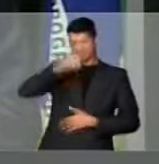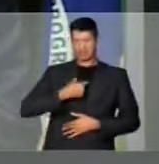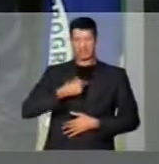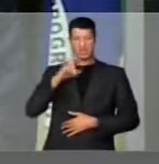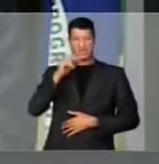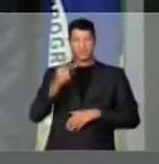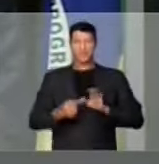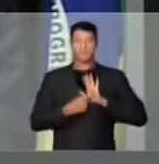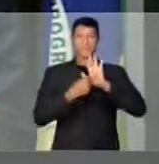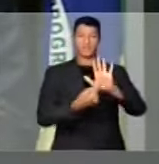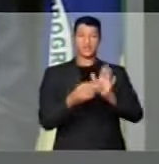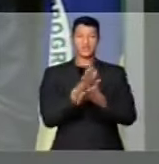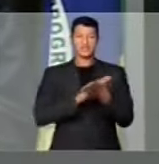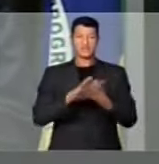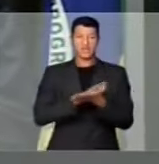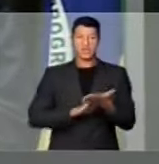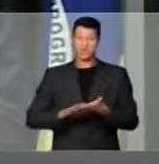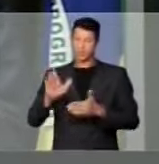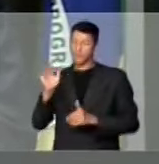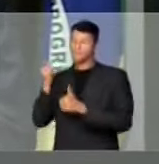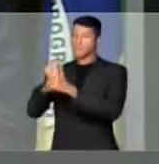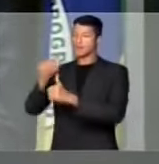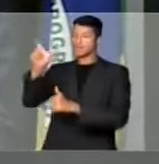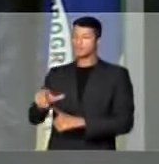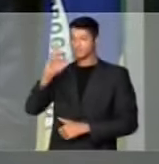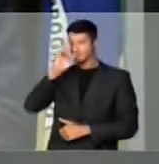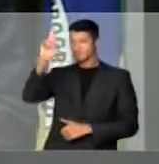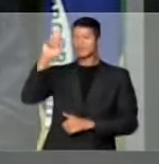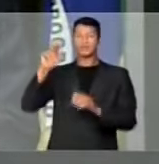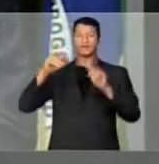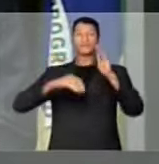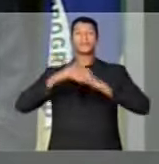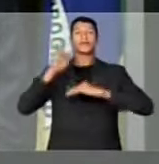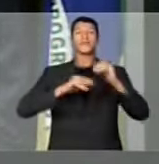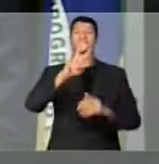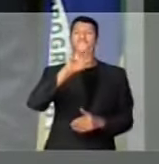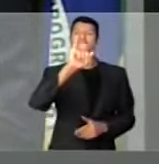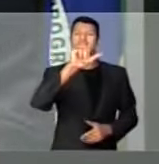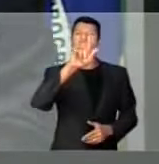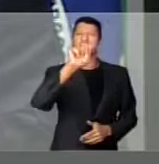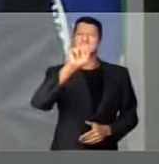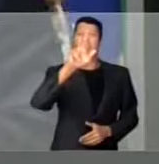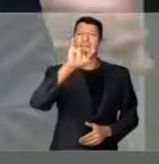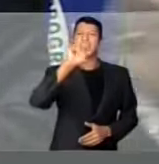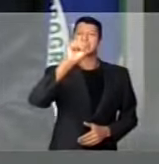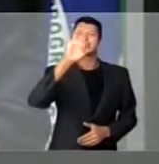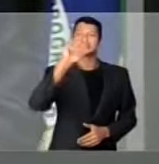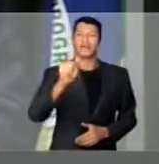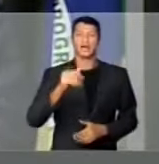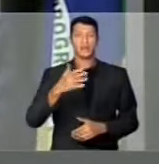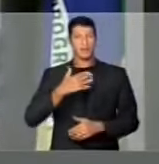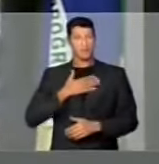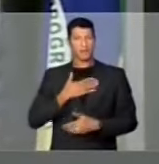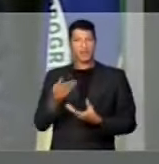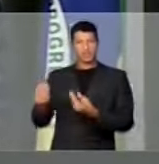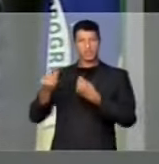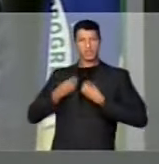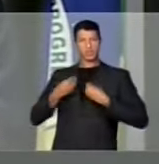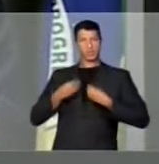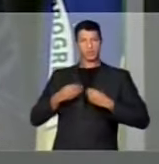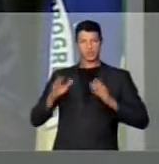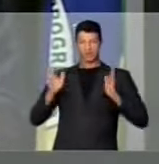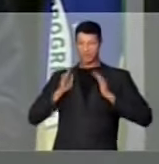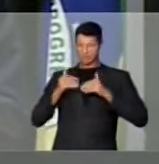foi indicado para nenhum cargo, deputado Pimenta, por ser vigarista. E meu pai não me deixou uma herança patrimonial. A